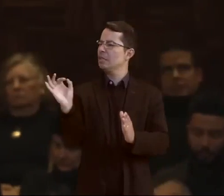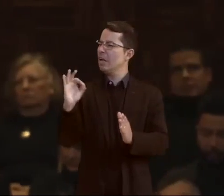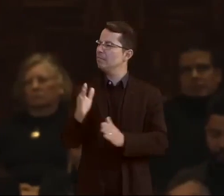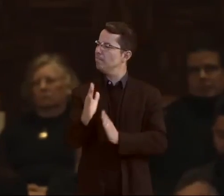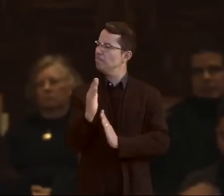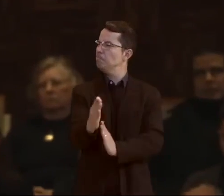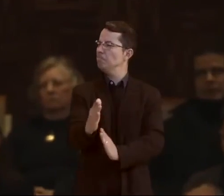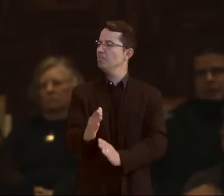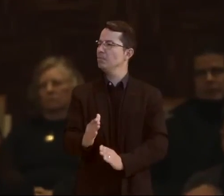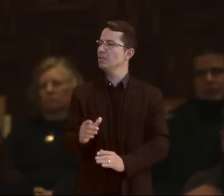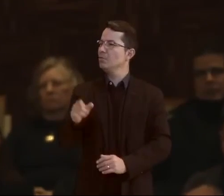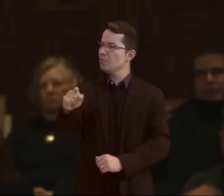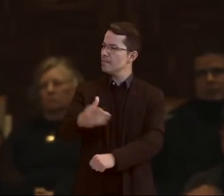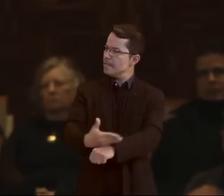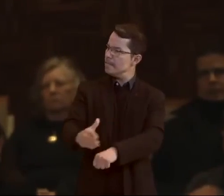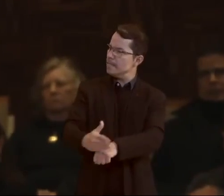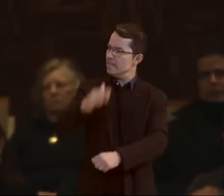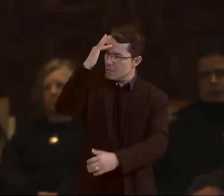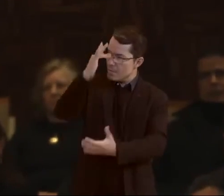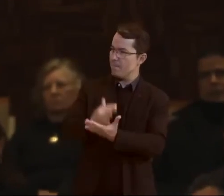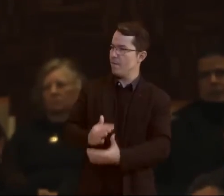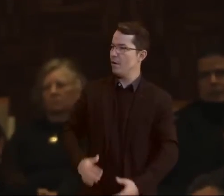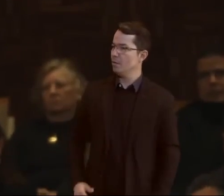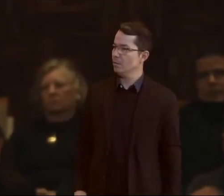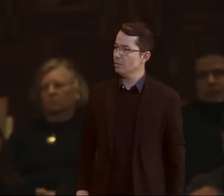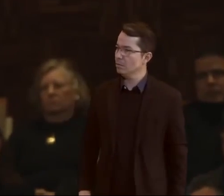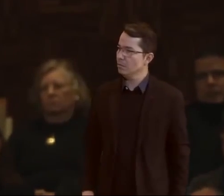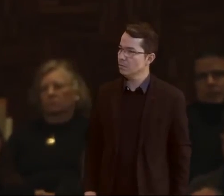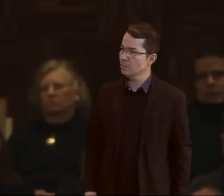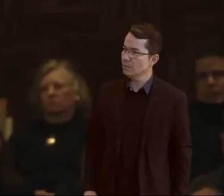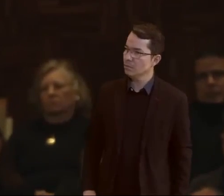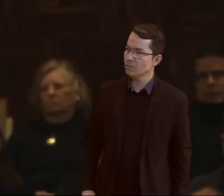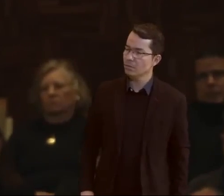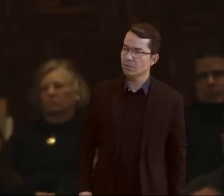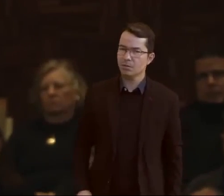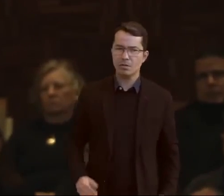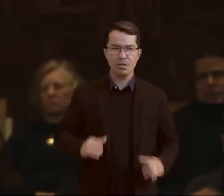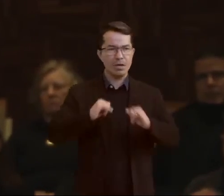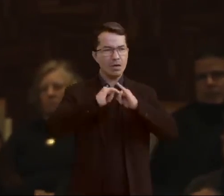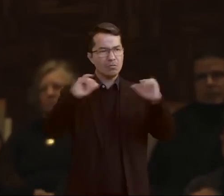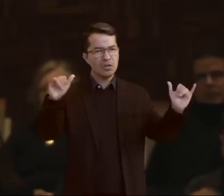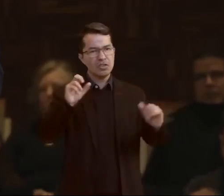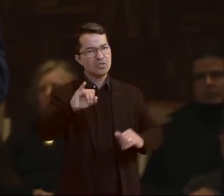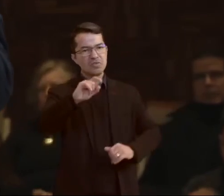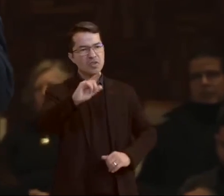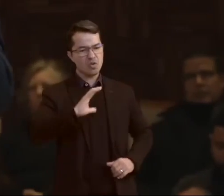dar passos de fé, então quero dizer para você, você estagnou.